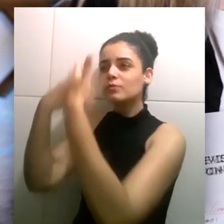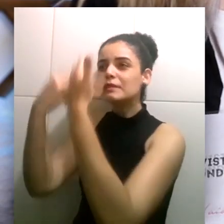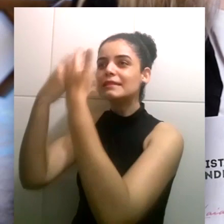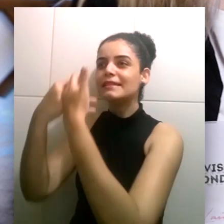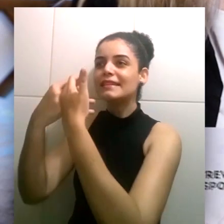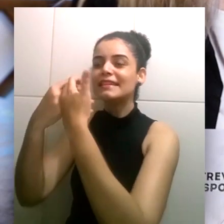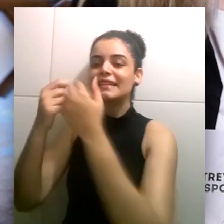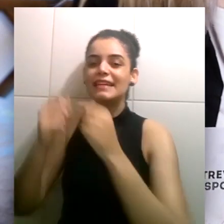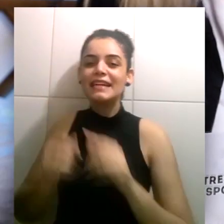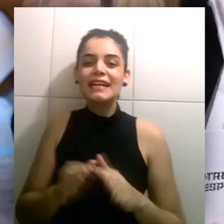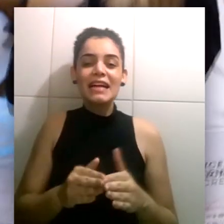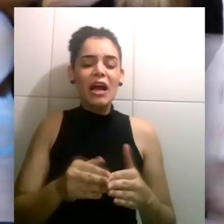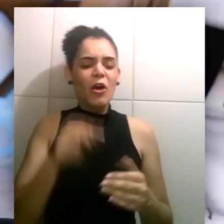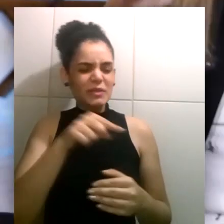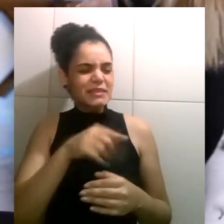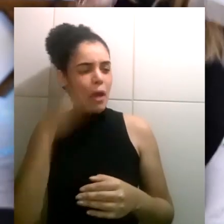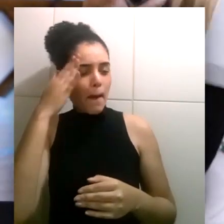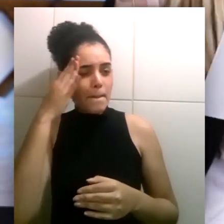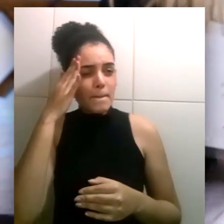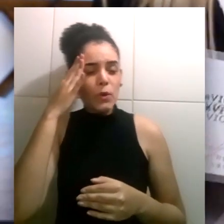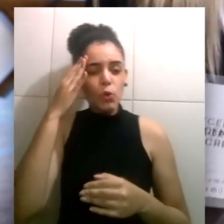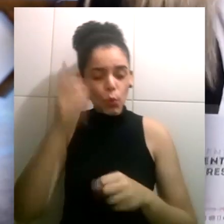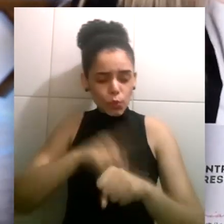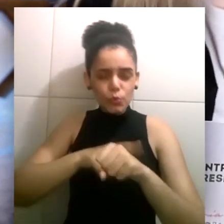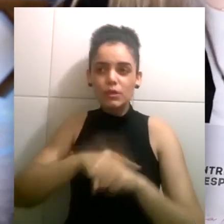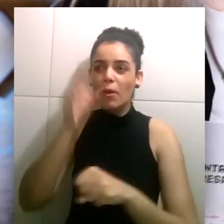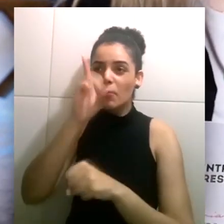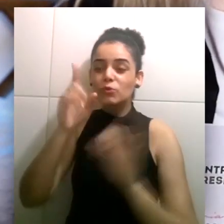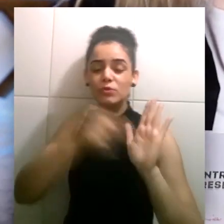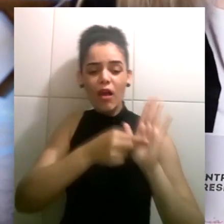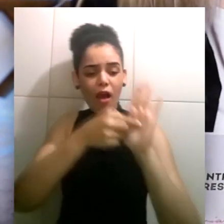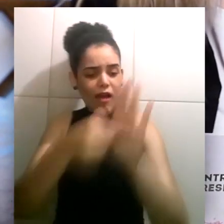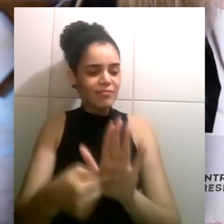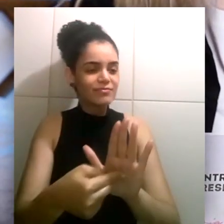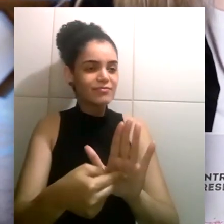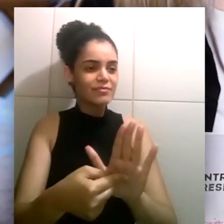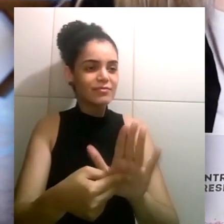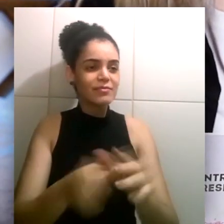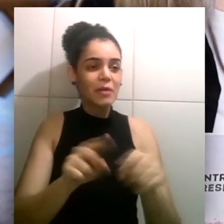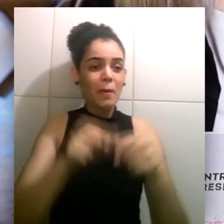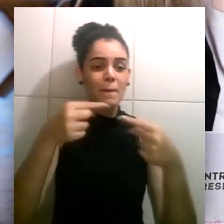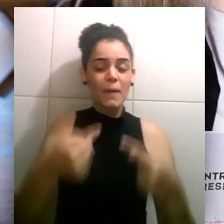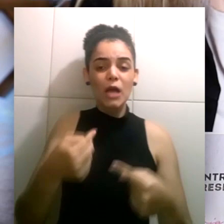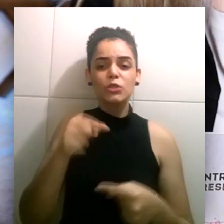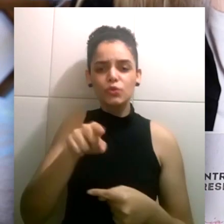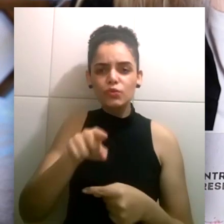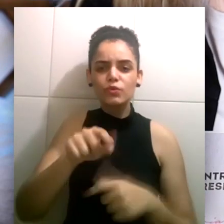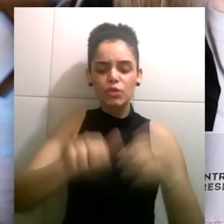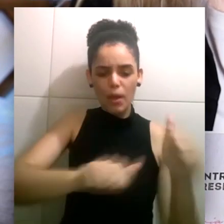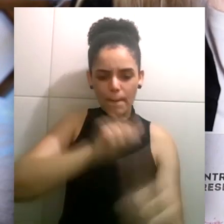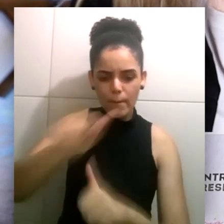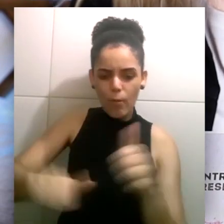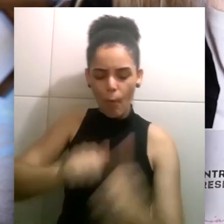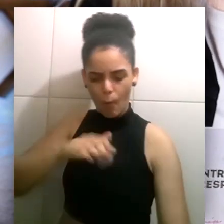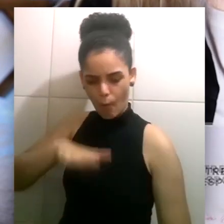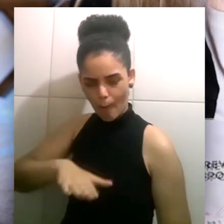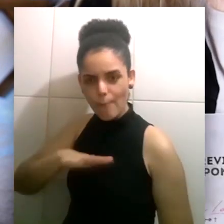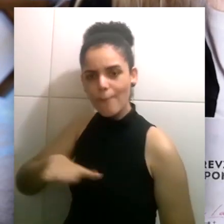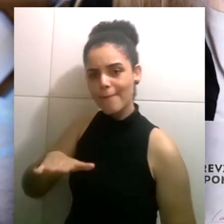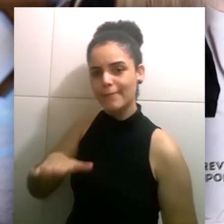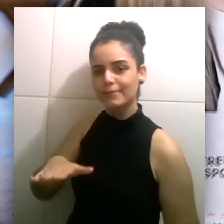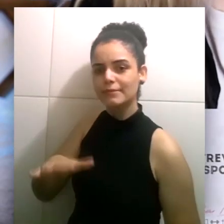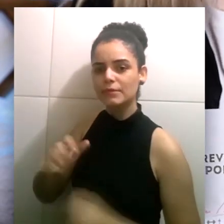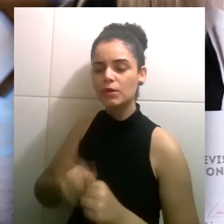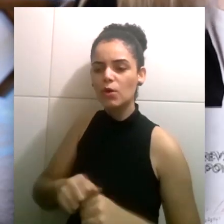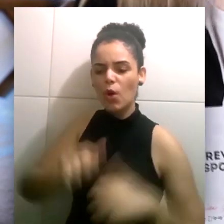pensado. Sabe aquele momento que Deus tá te mostrando, mas ao mesmo tempo você tá falando, mas que quando você muda muito na infância, que foi meu